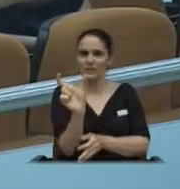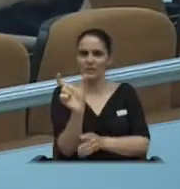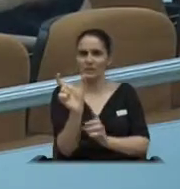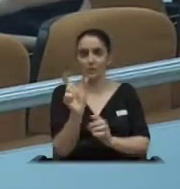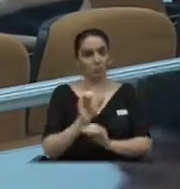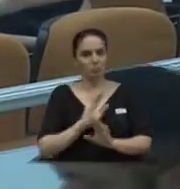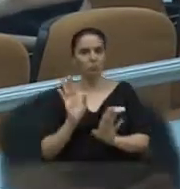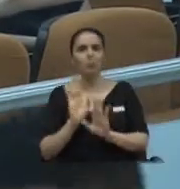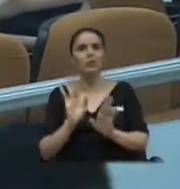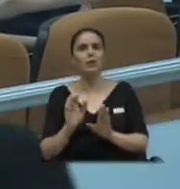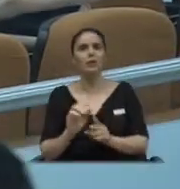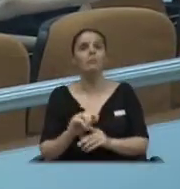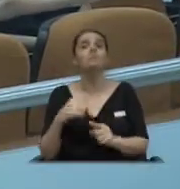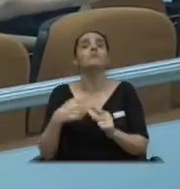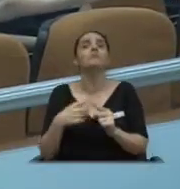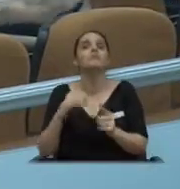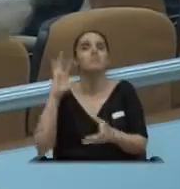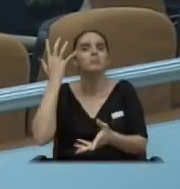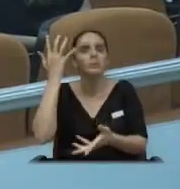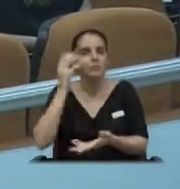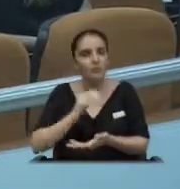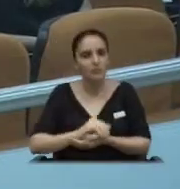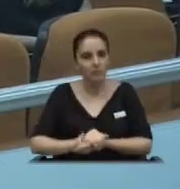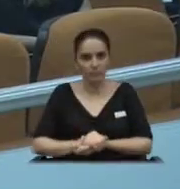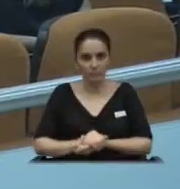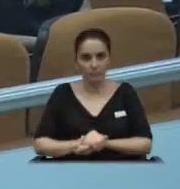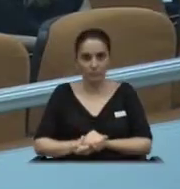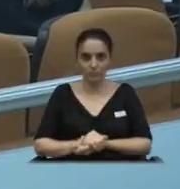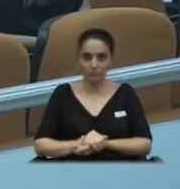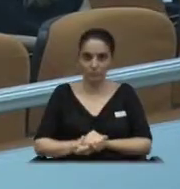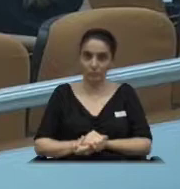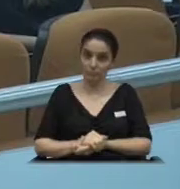absolutamente. Não. Por que aconteceu isso? Neymar,